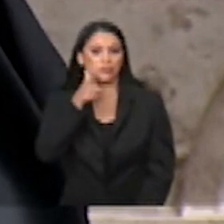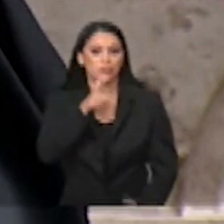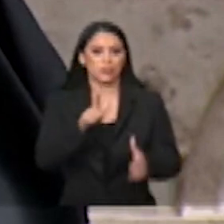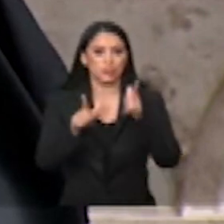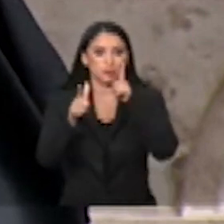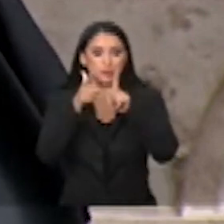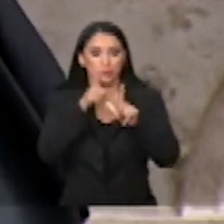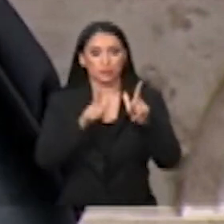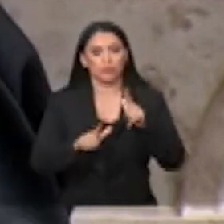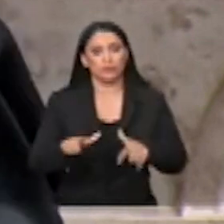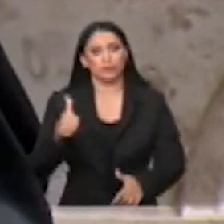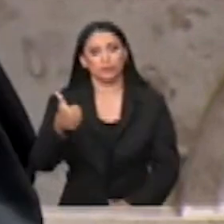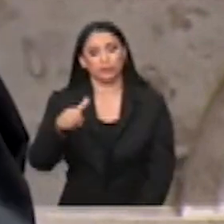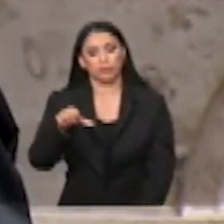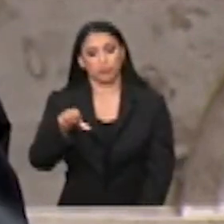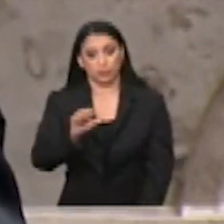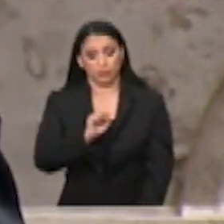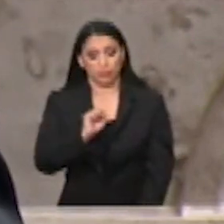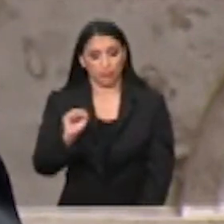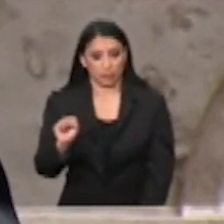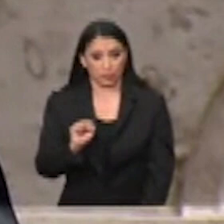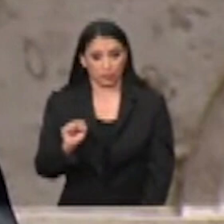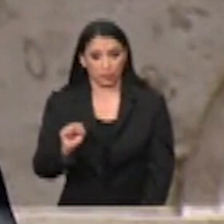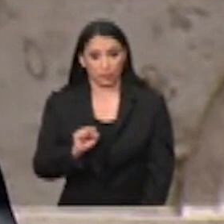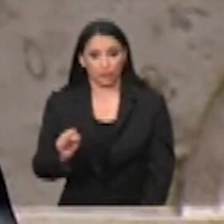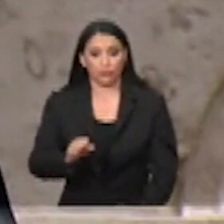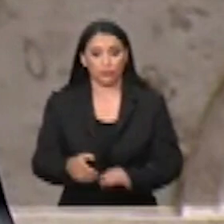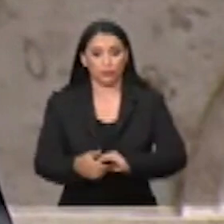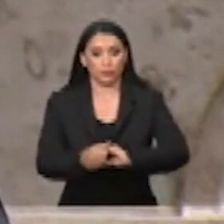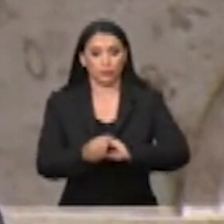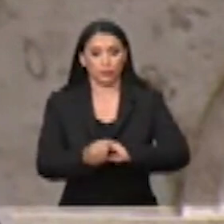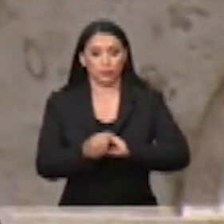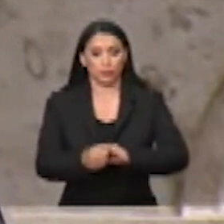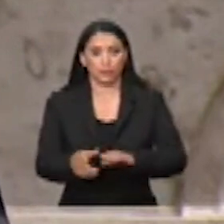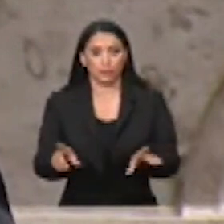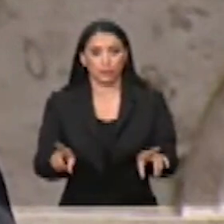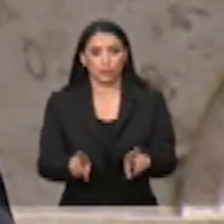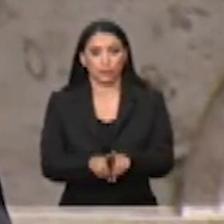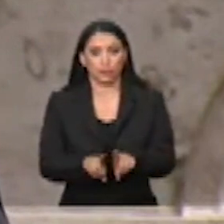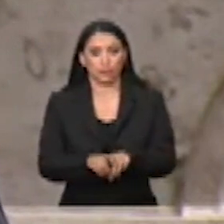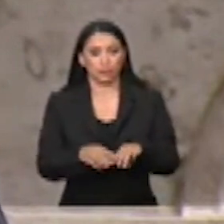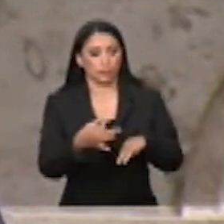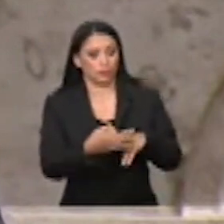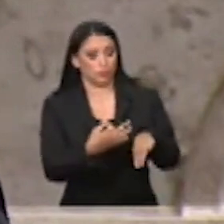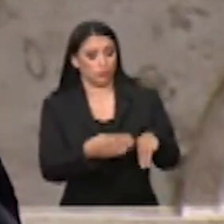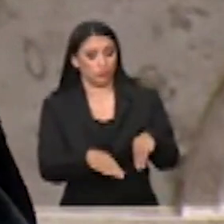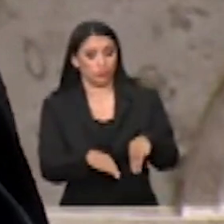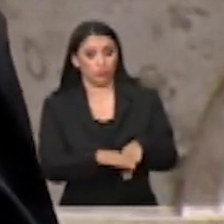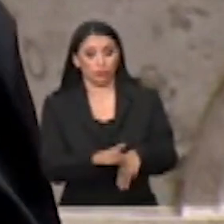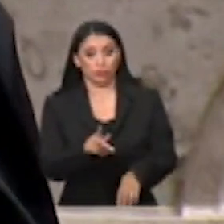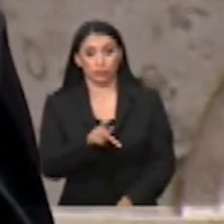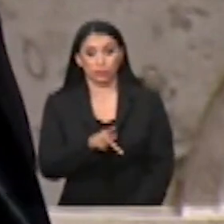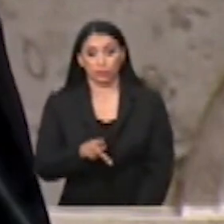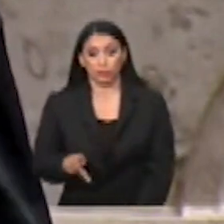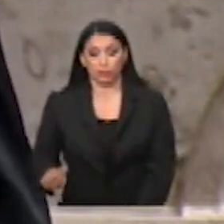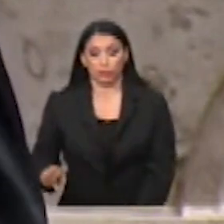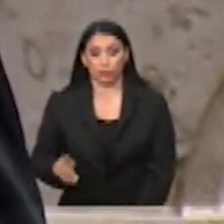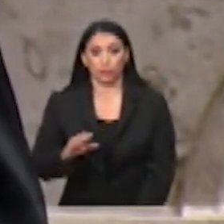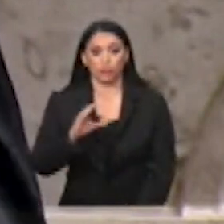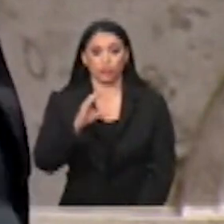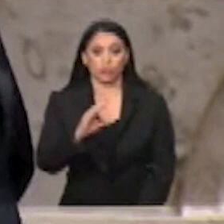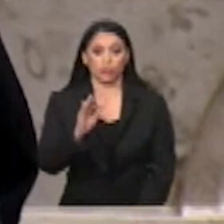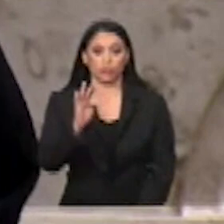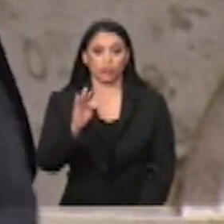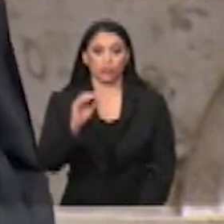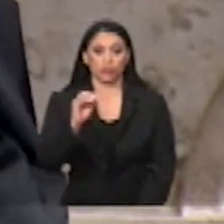de 88. Cumprimento os senhores ministros, cumprimento o presidente do Conselho Federal da